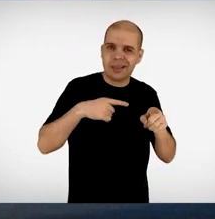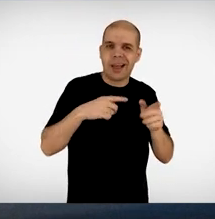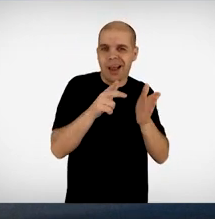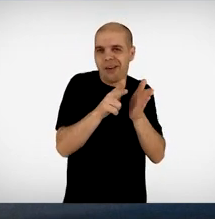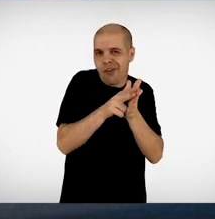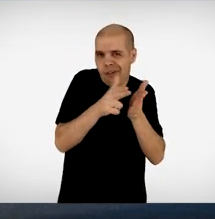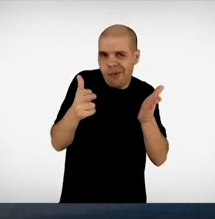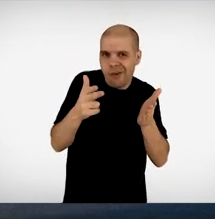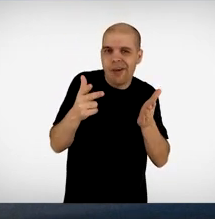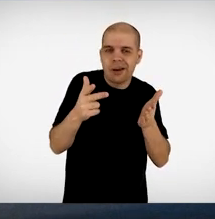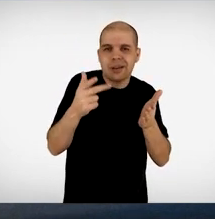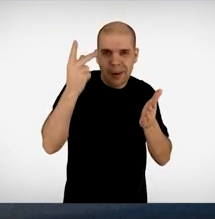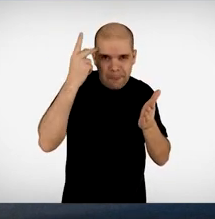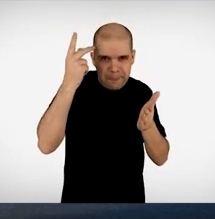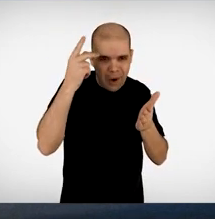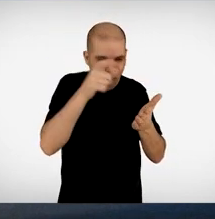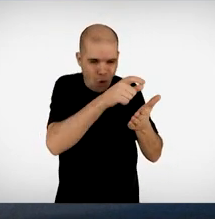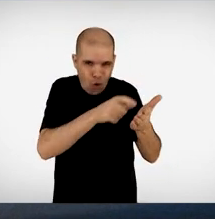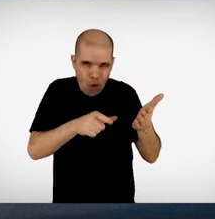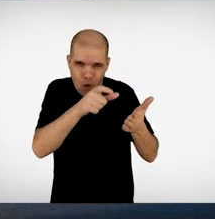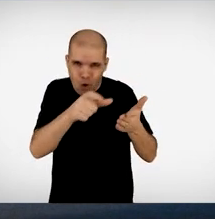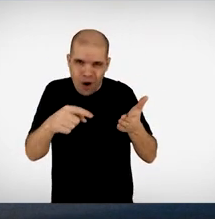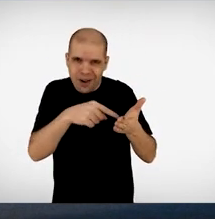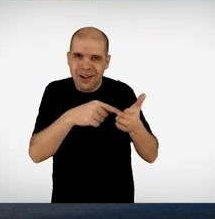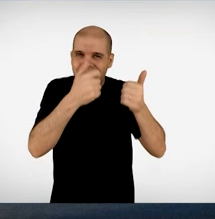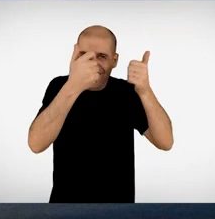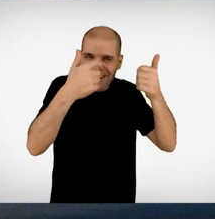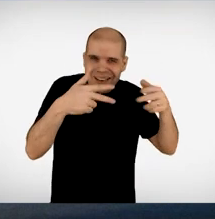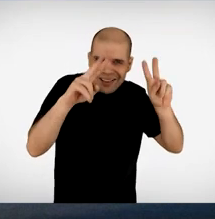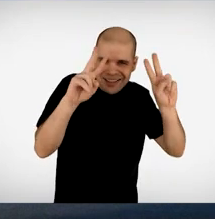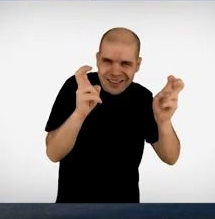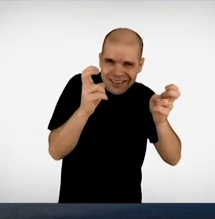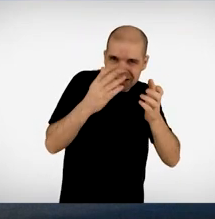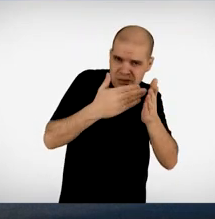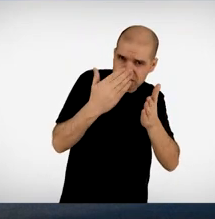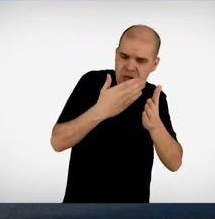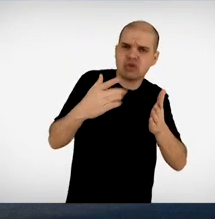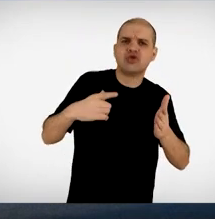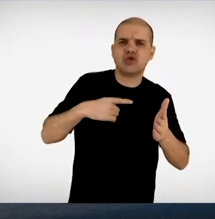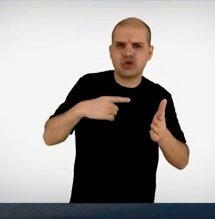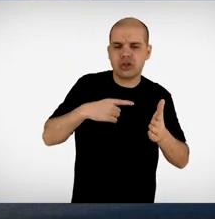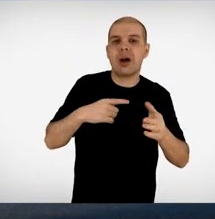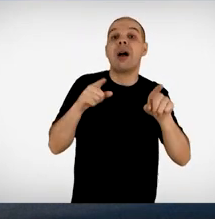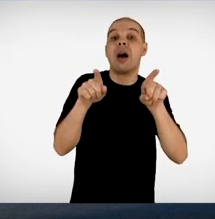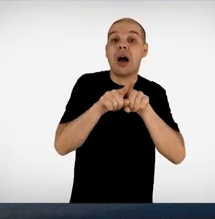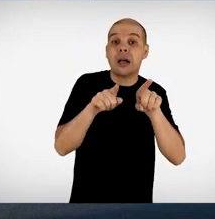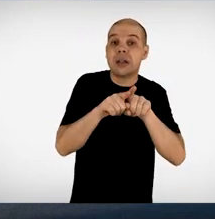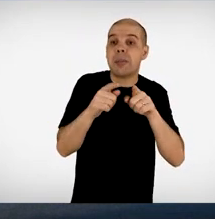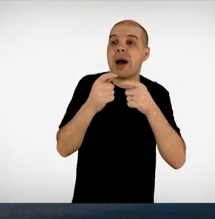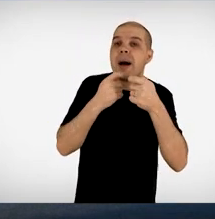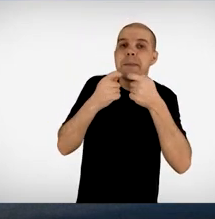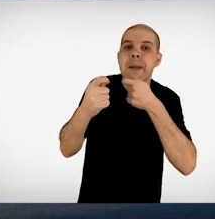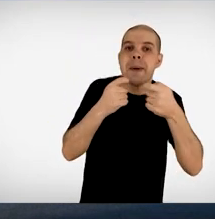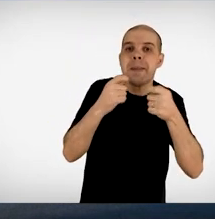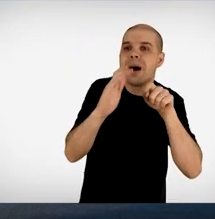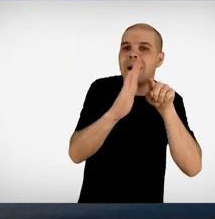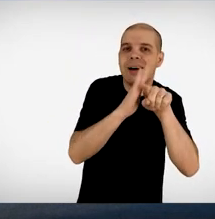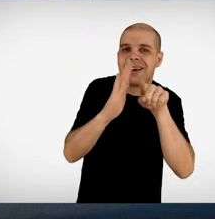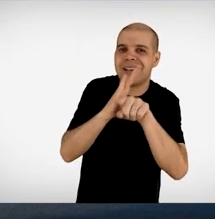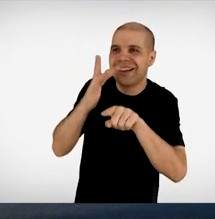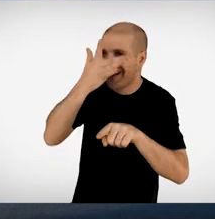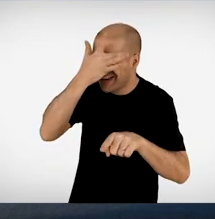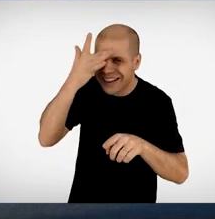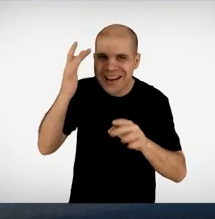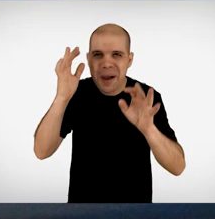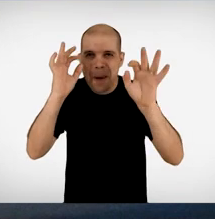de resenhas de livros na Folha e o podcast Meu Inconsciente Coletivo, onde ela entrevista